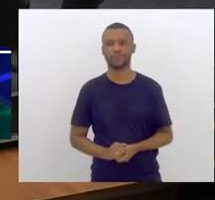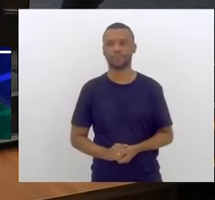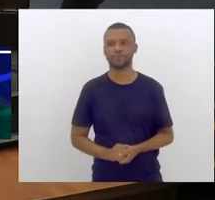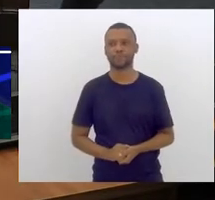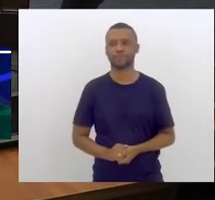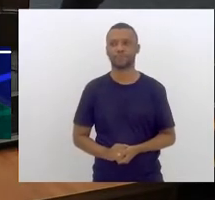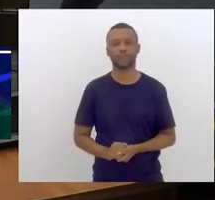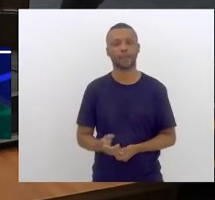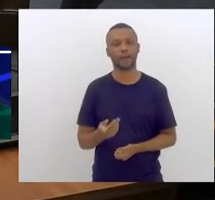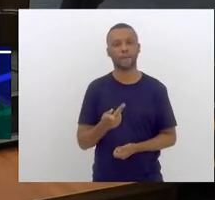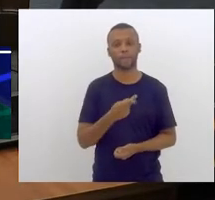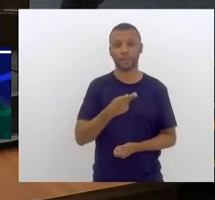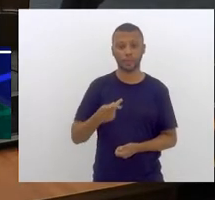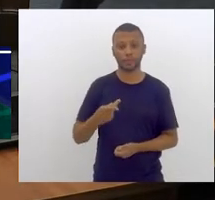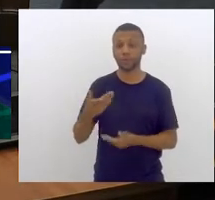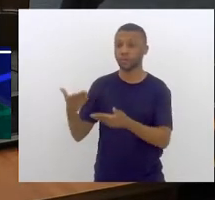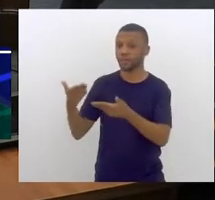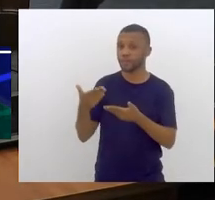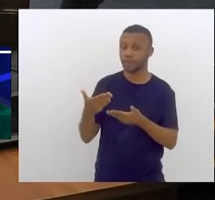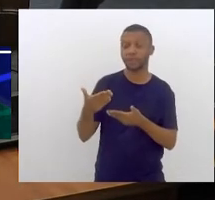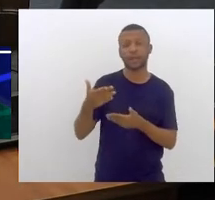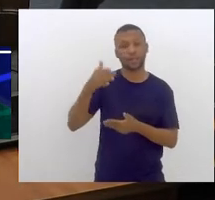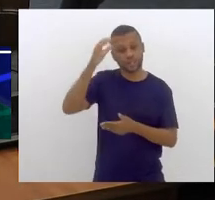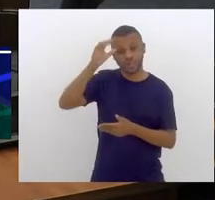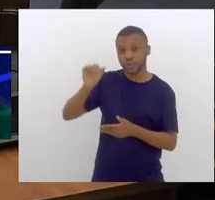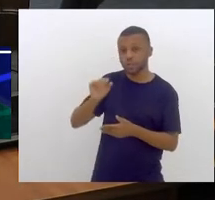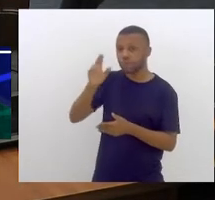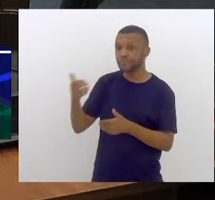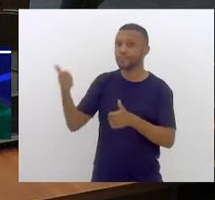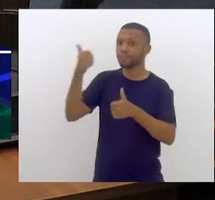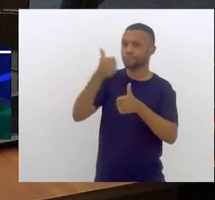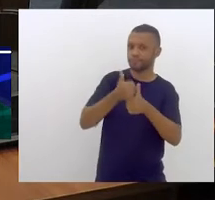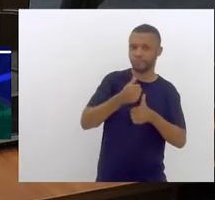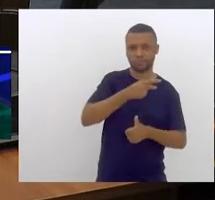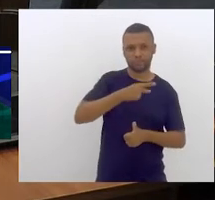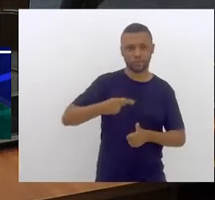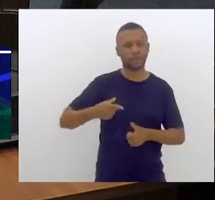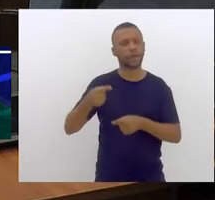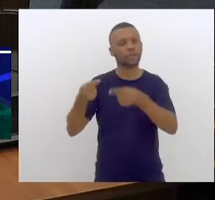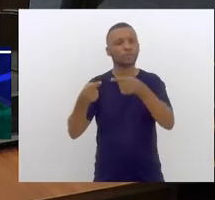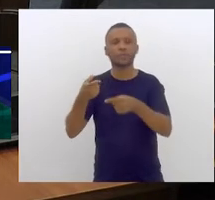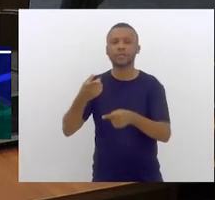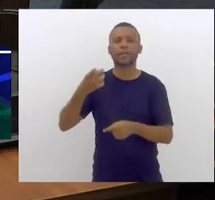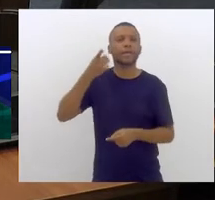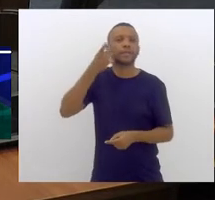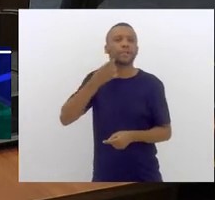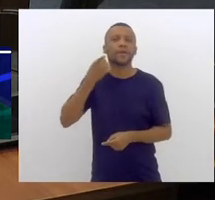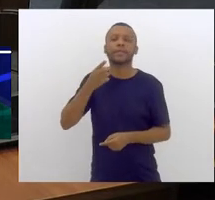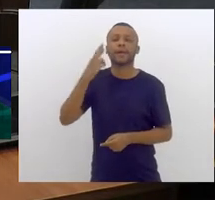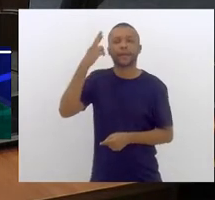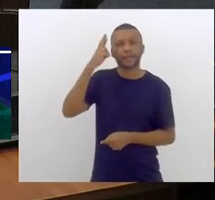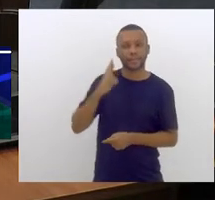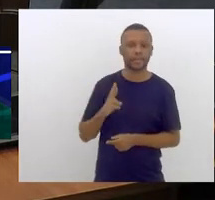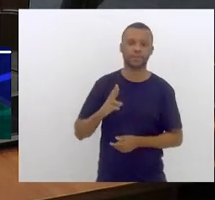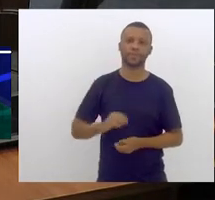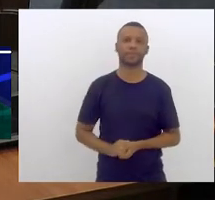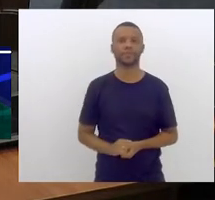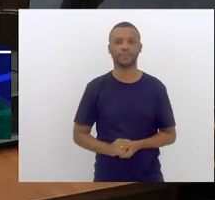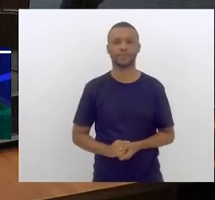Presidência, convido a tia Ju para estar na presidência para discutir, deputada Renata Souza. Renata